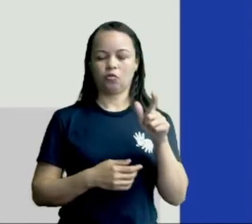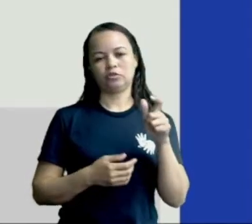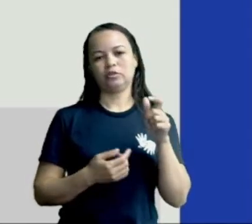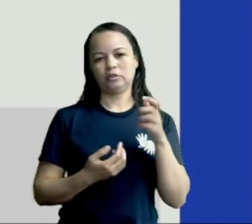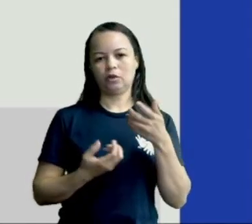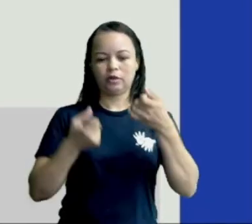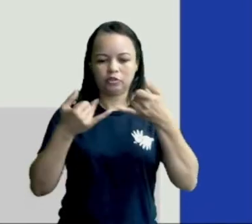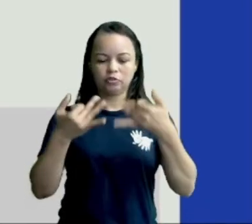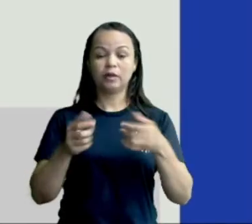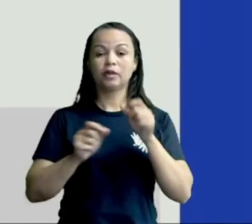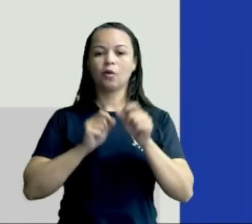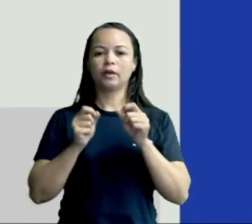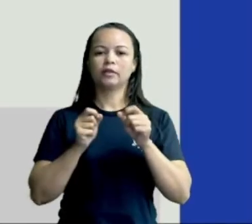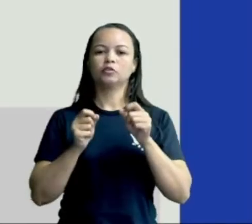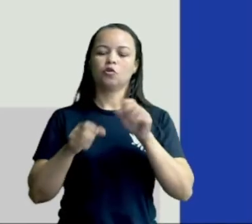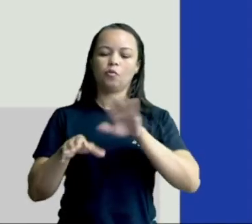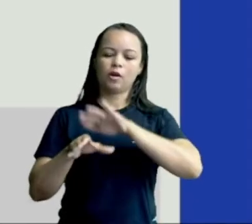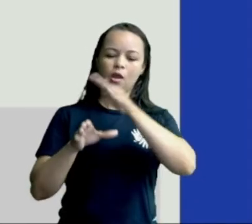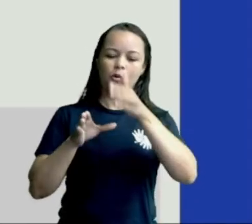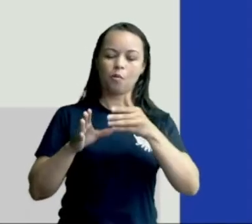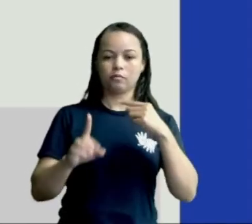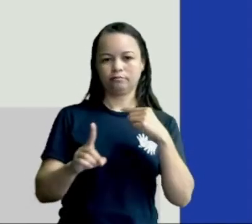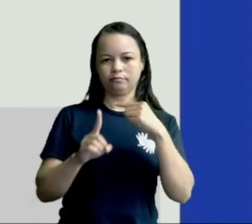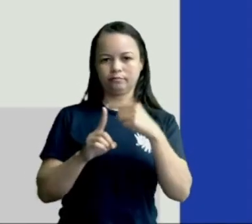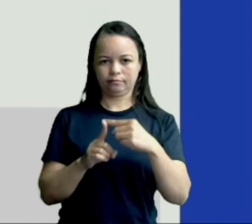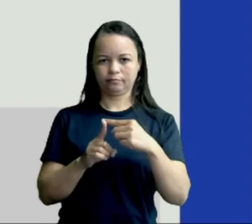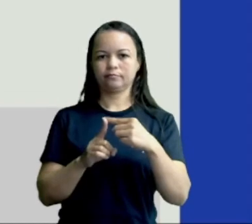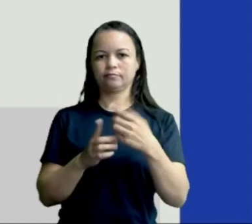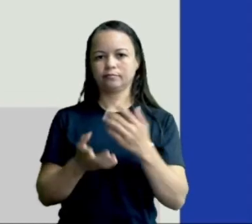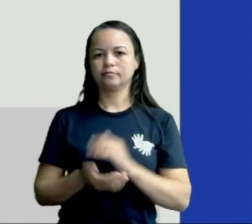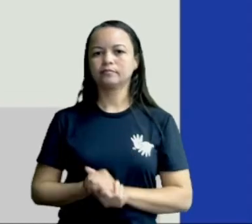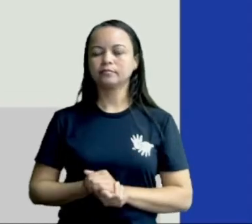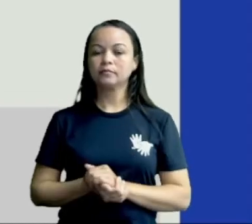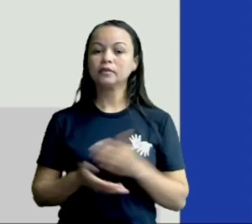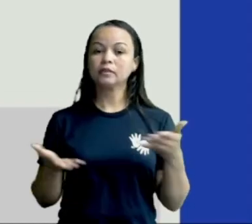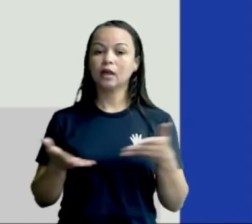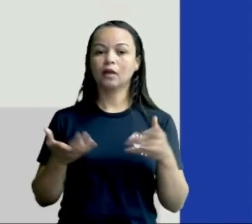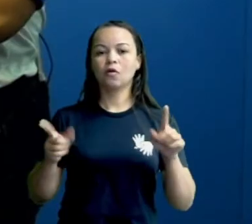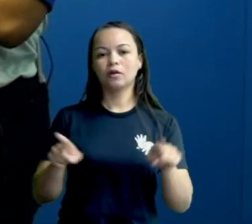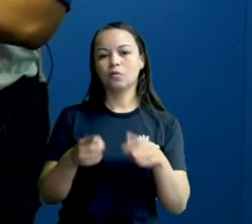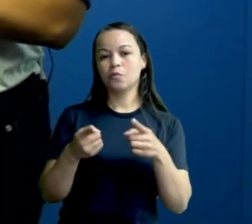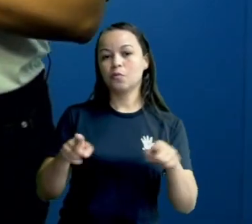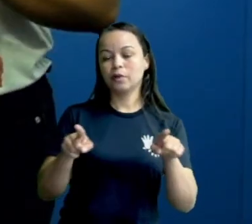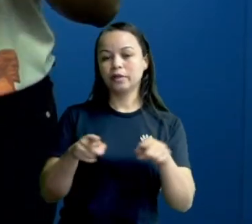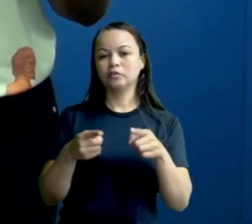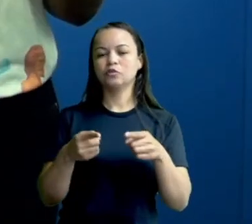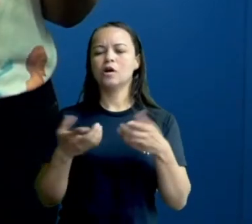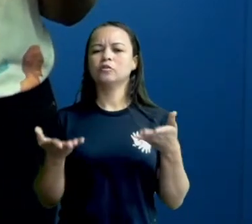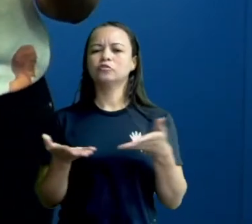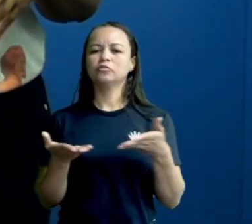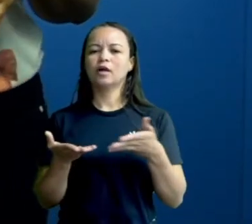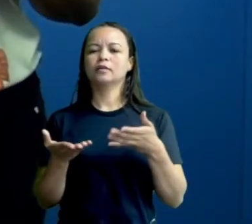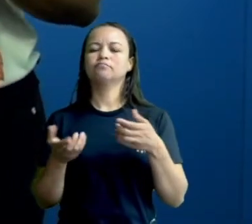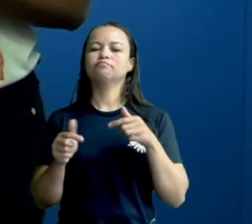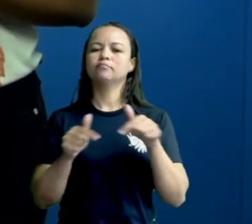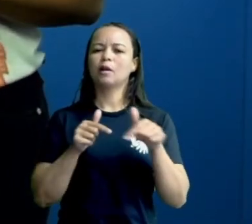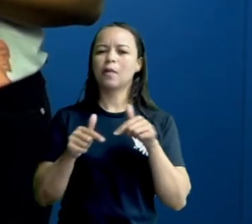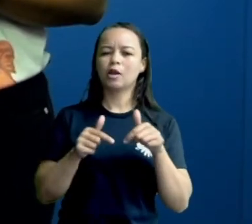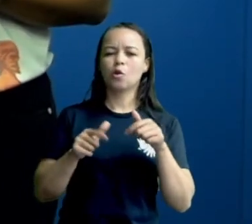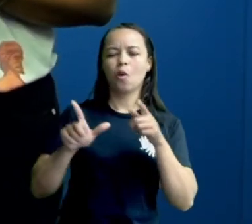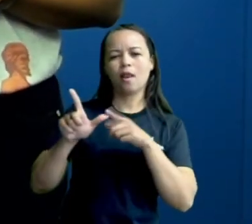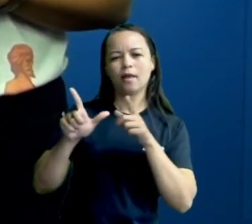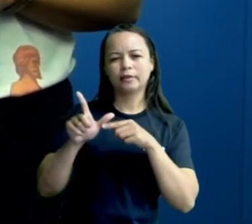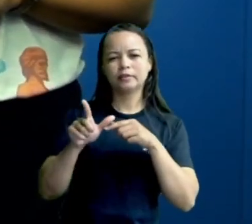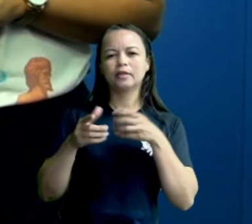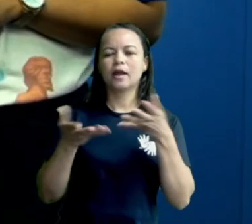das Tabocas, certo? E agora vamos ouvir o hino um pouquinho. A gente já trabalhou a letra, a gente leu e agora a gente vai